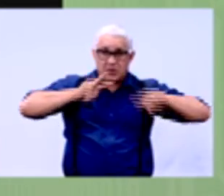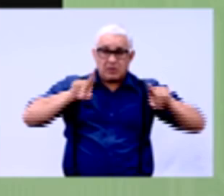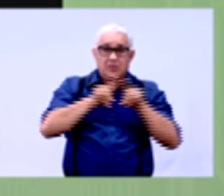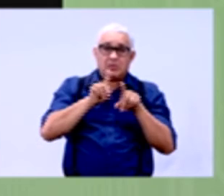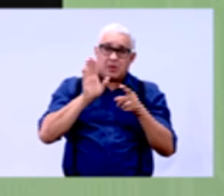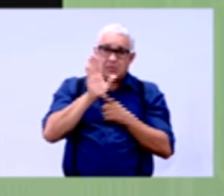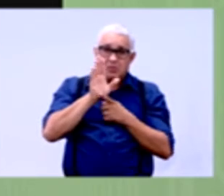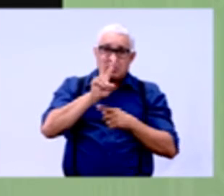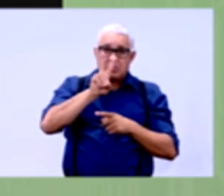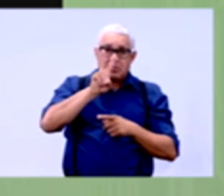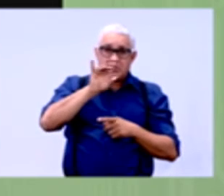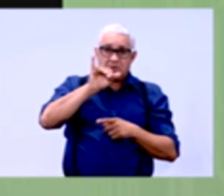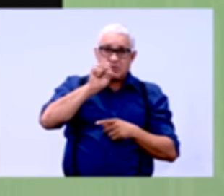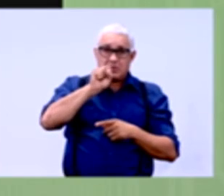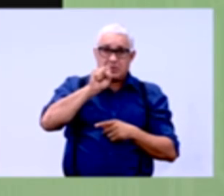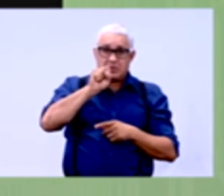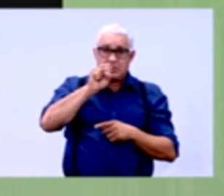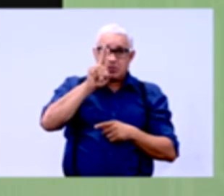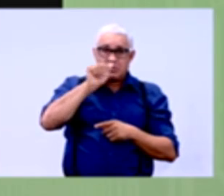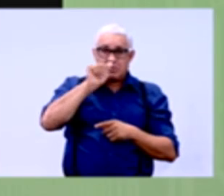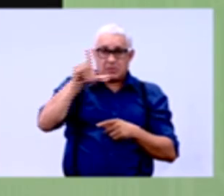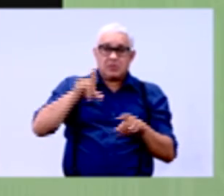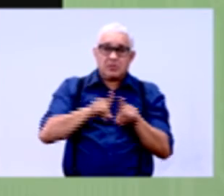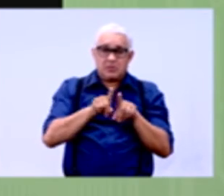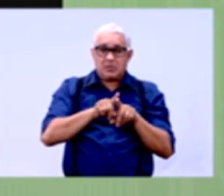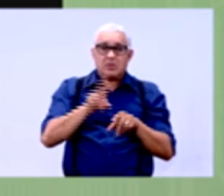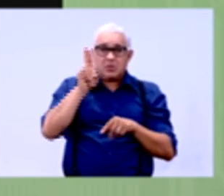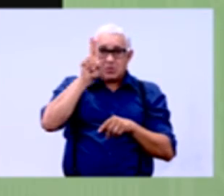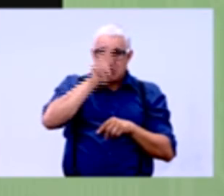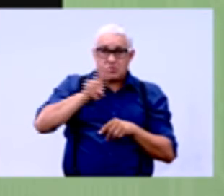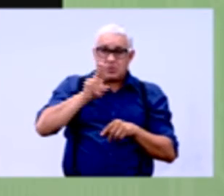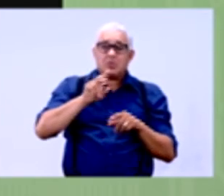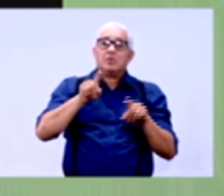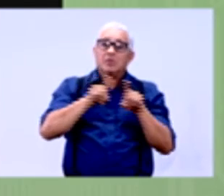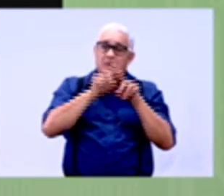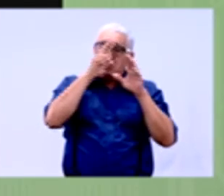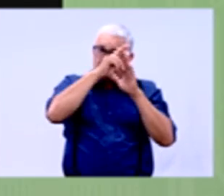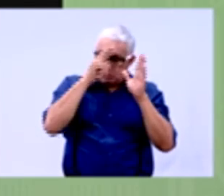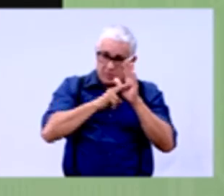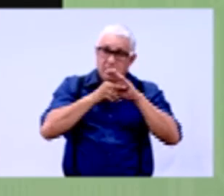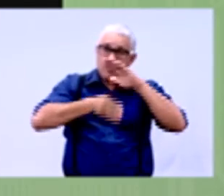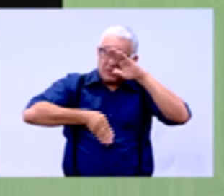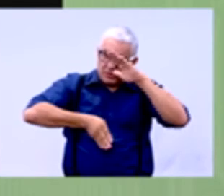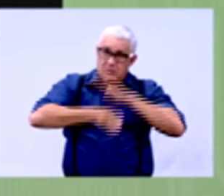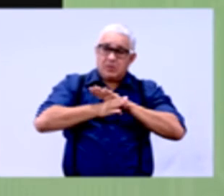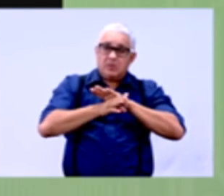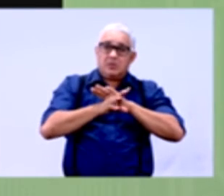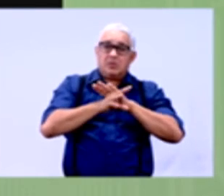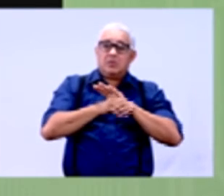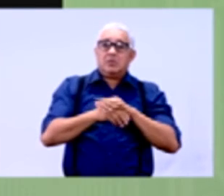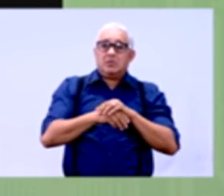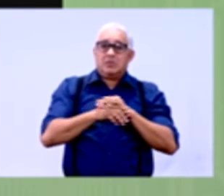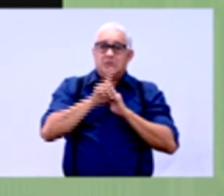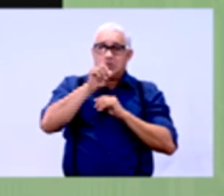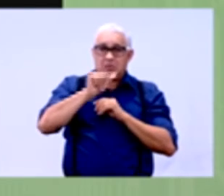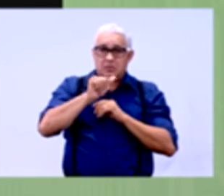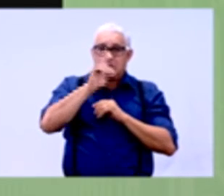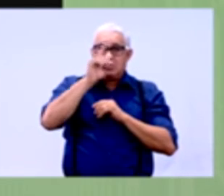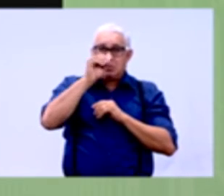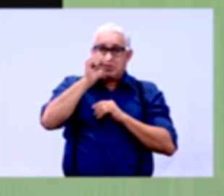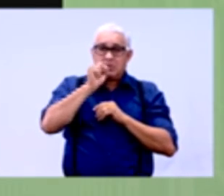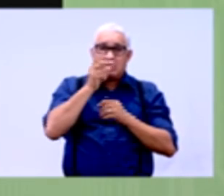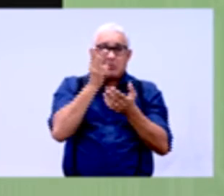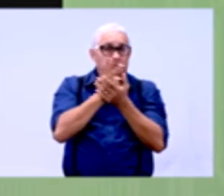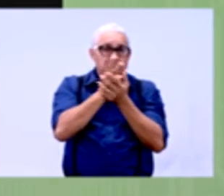apresentação do usuário, como a regra, o acesso à base de dados. Então tudo está no mesmo